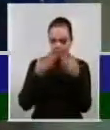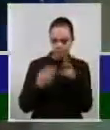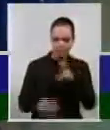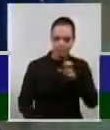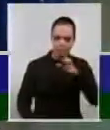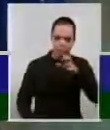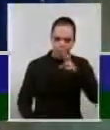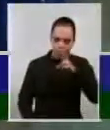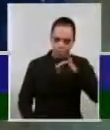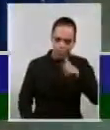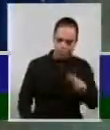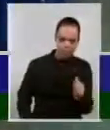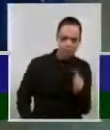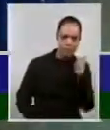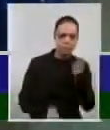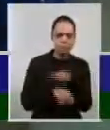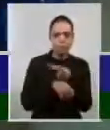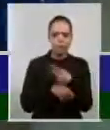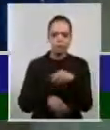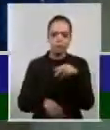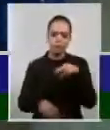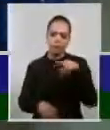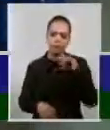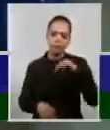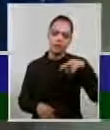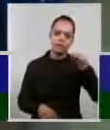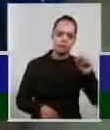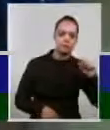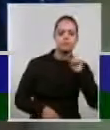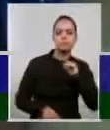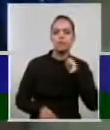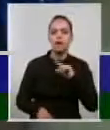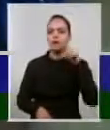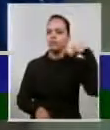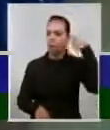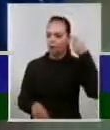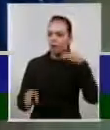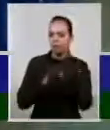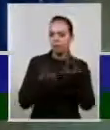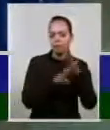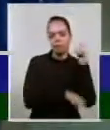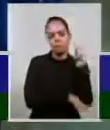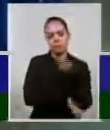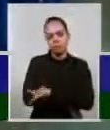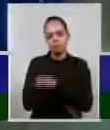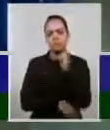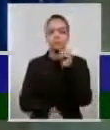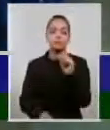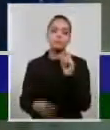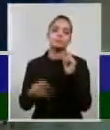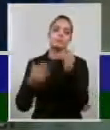Veiga, foi procurador do INSS em Minas Gerais, foi grande advogado criminalista em Belo Horizonte.